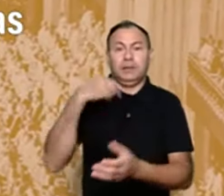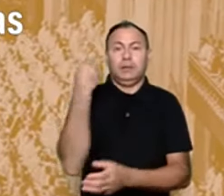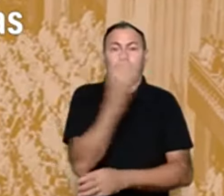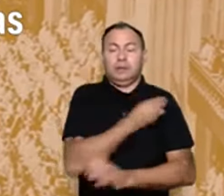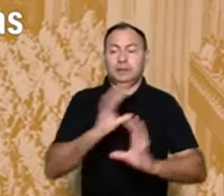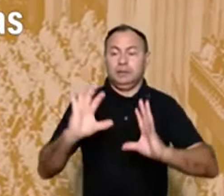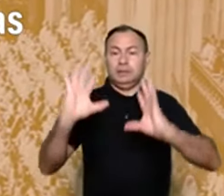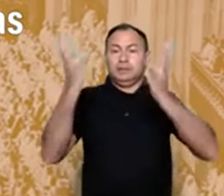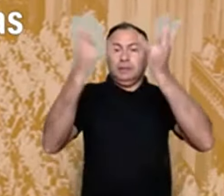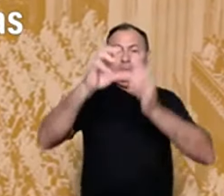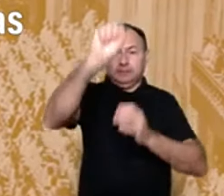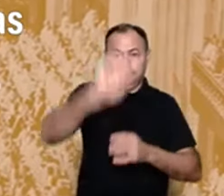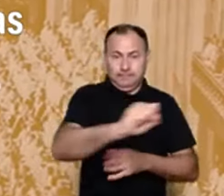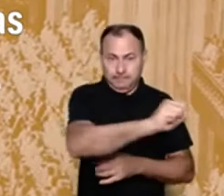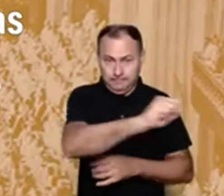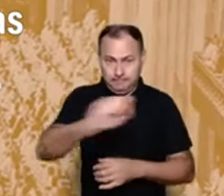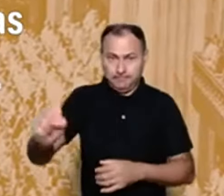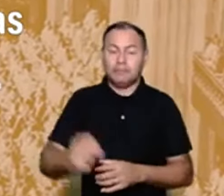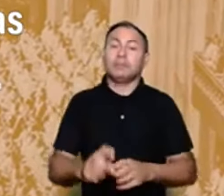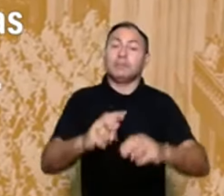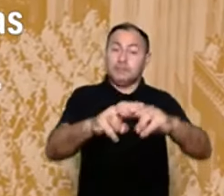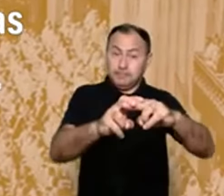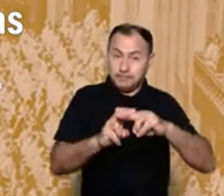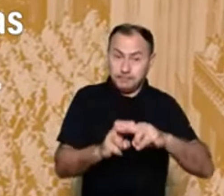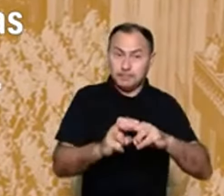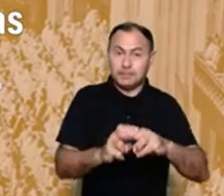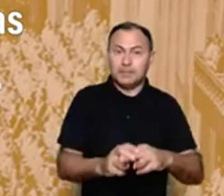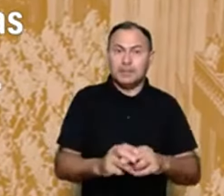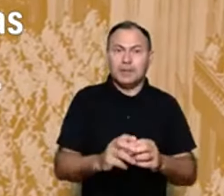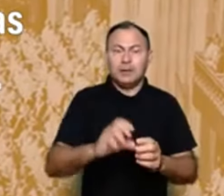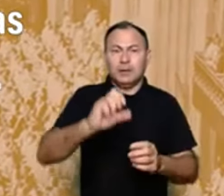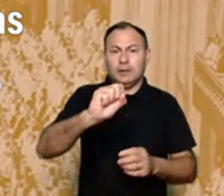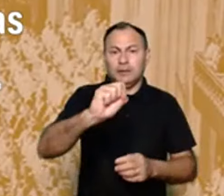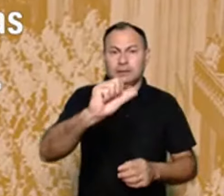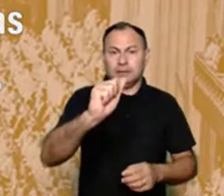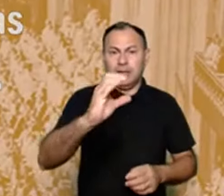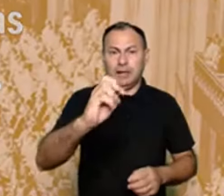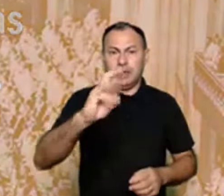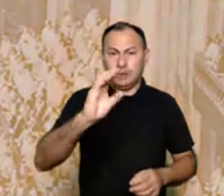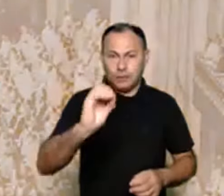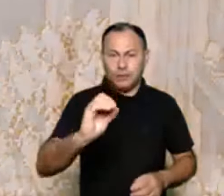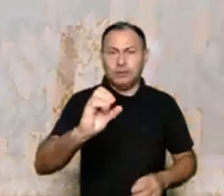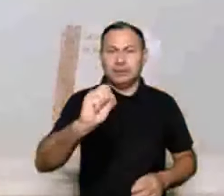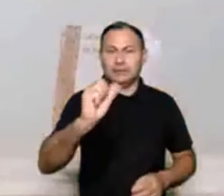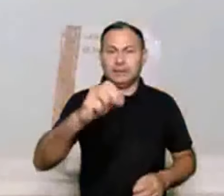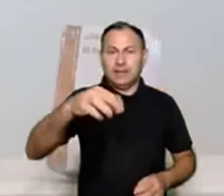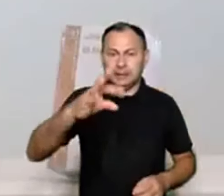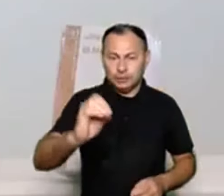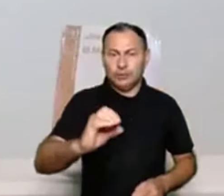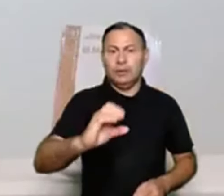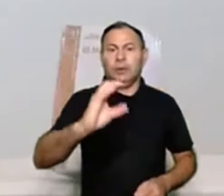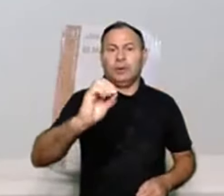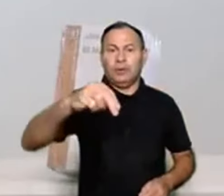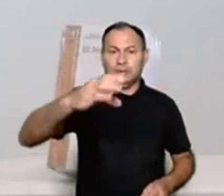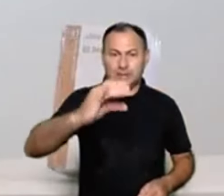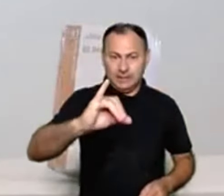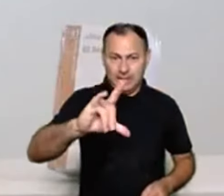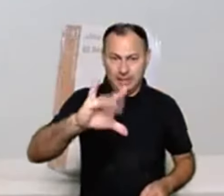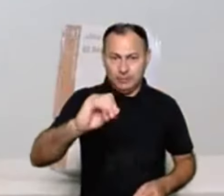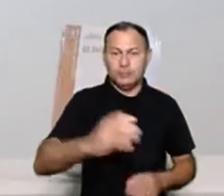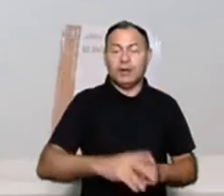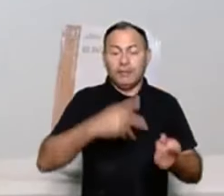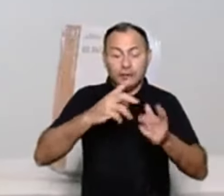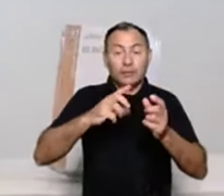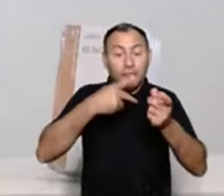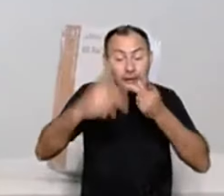nas nossas celebrações sacramentais. E, por isso, o Sacro Santo Conselho vai dizer para nós que a natureza de toda liturgia,